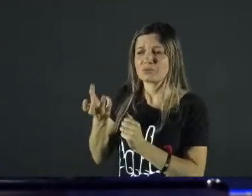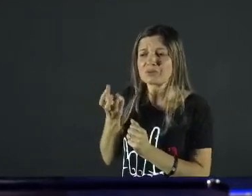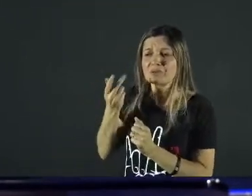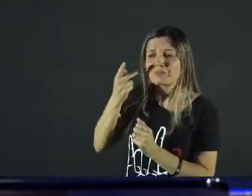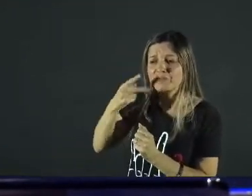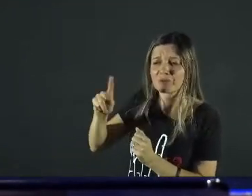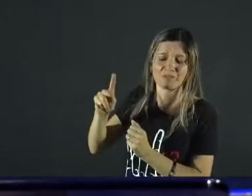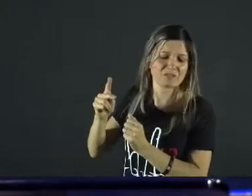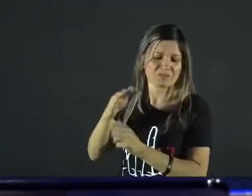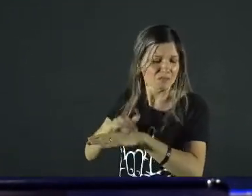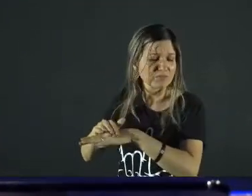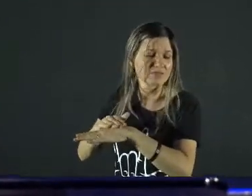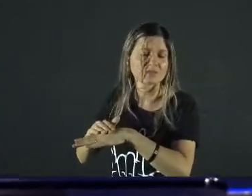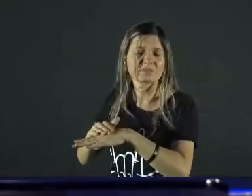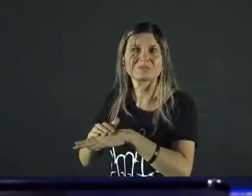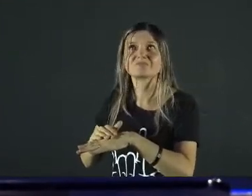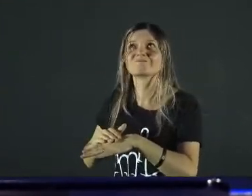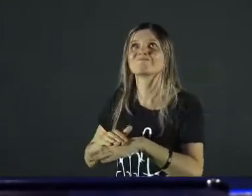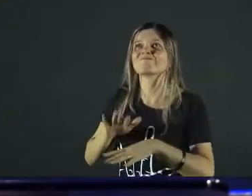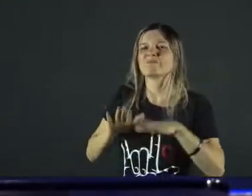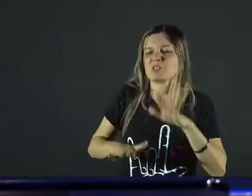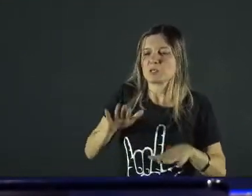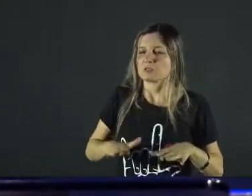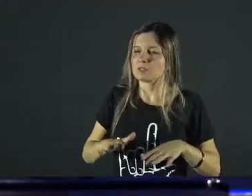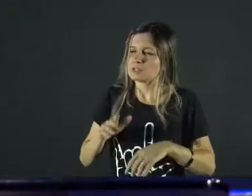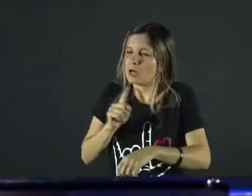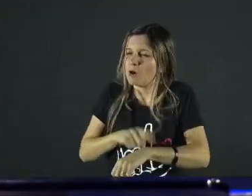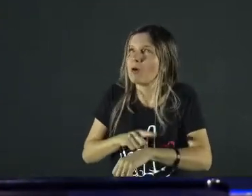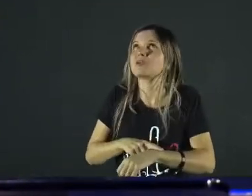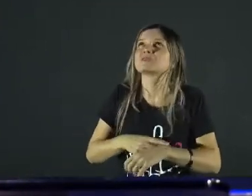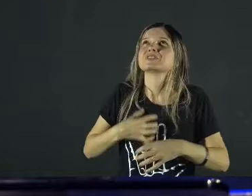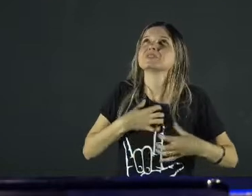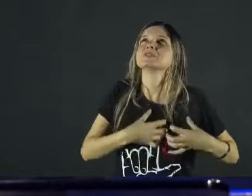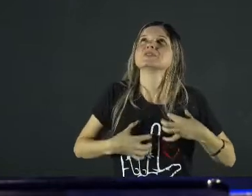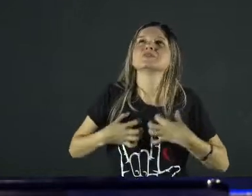querido, na hora do aperto, da necessidade,